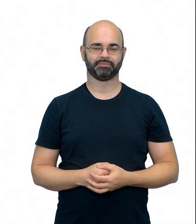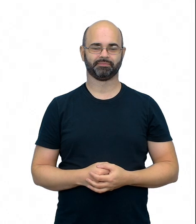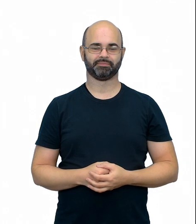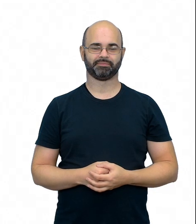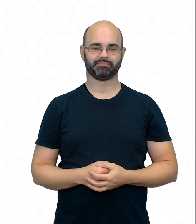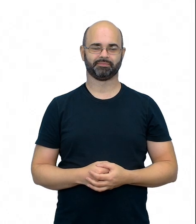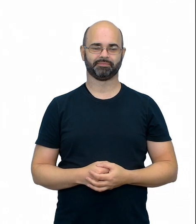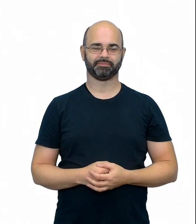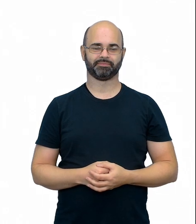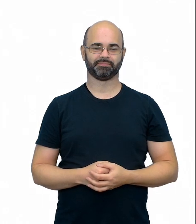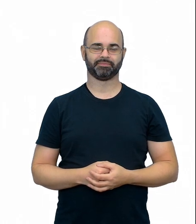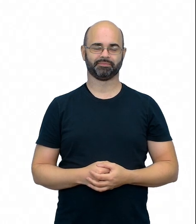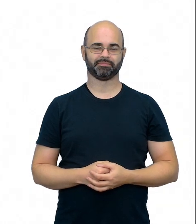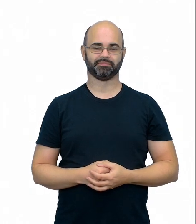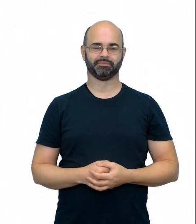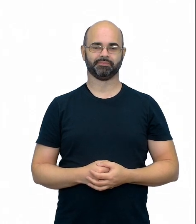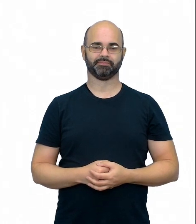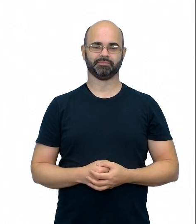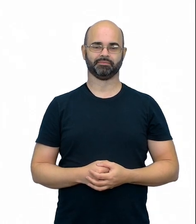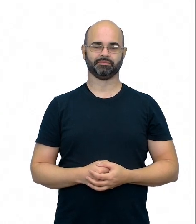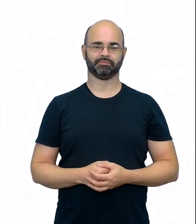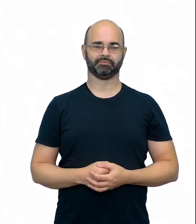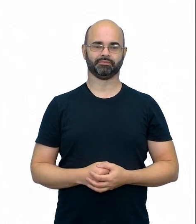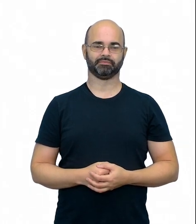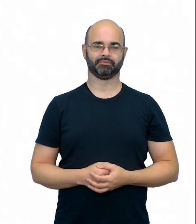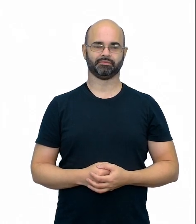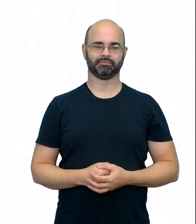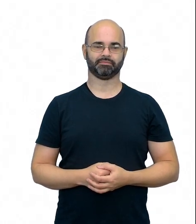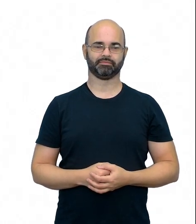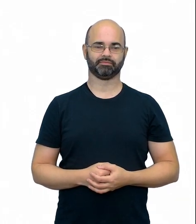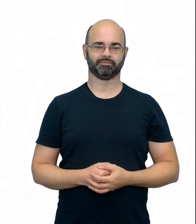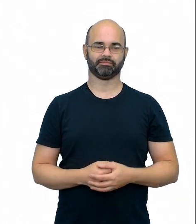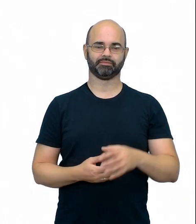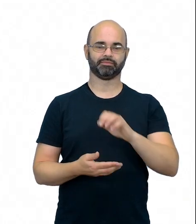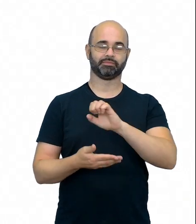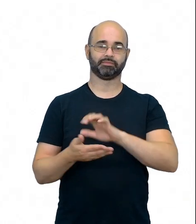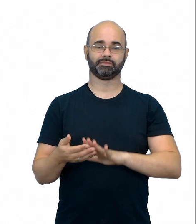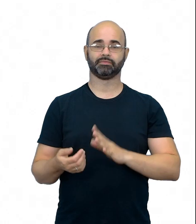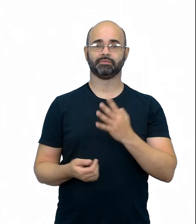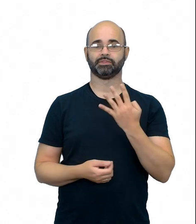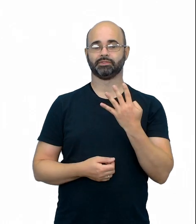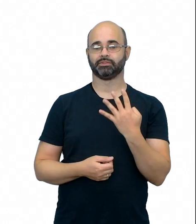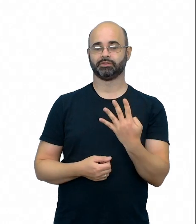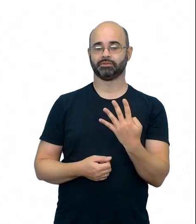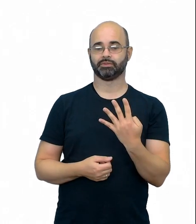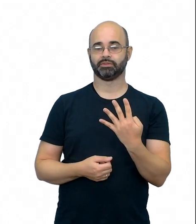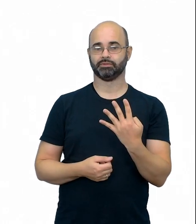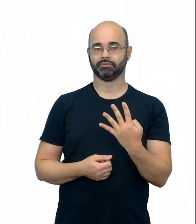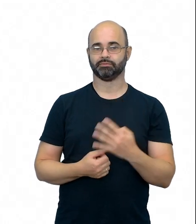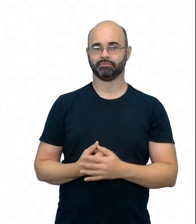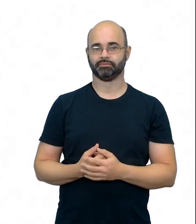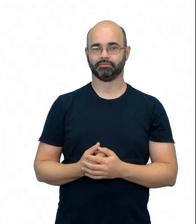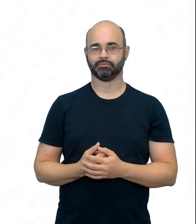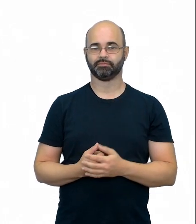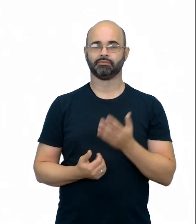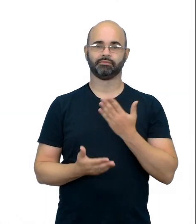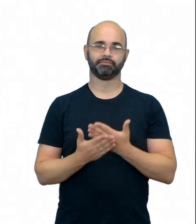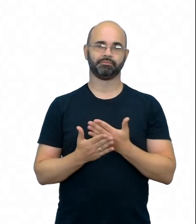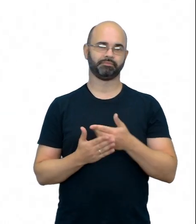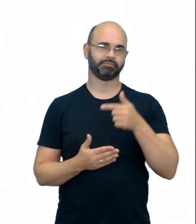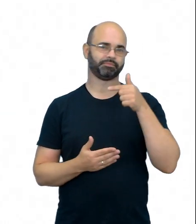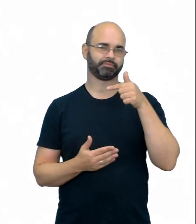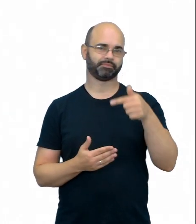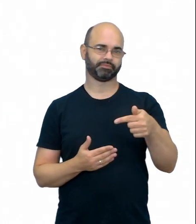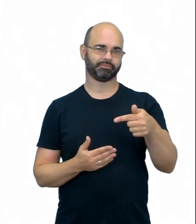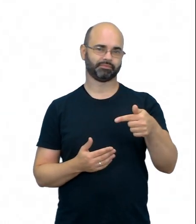Então, temos aqui a sequência de atividade 4, e nós iremos analisar a aula 7